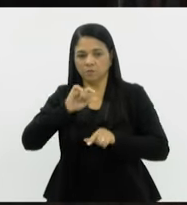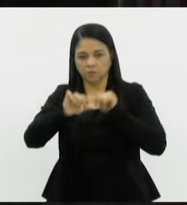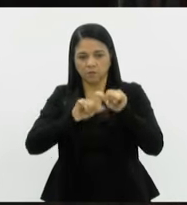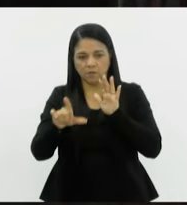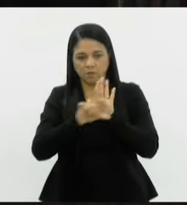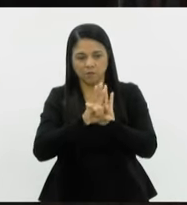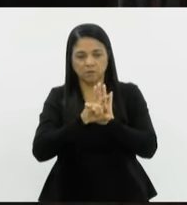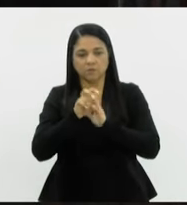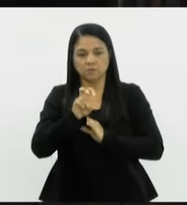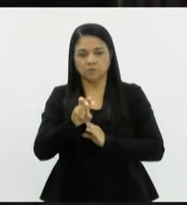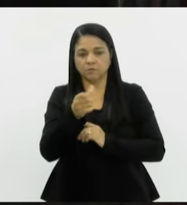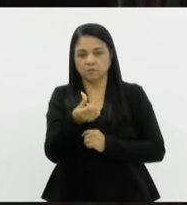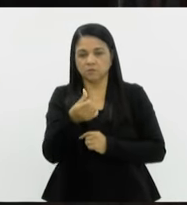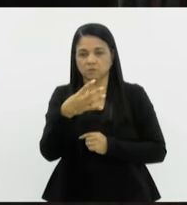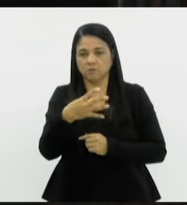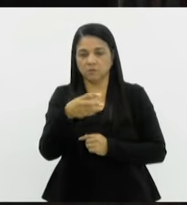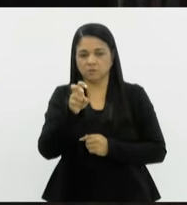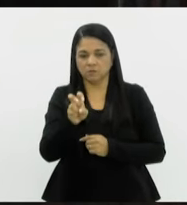da lei